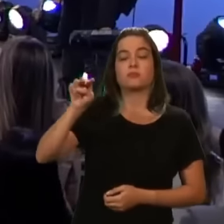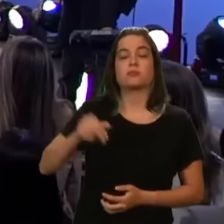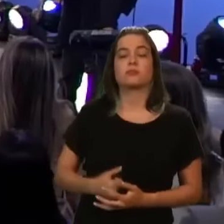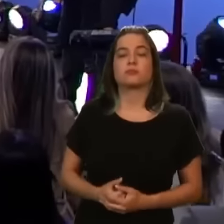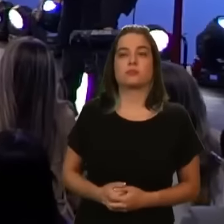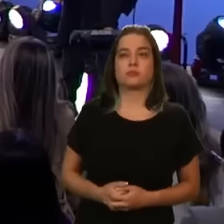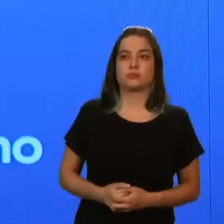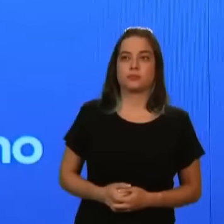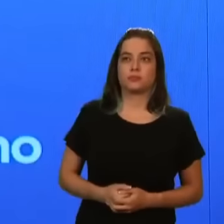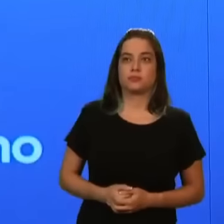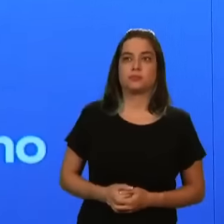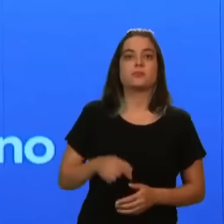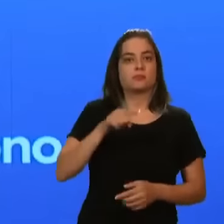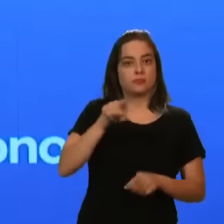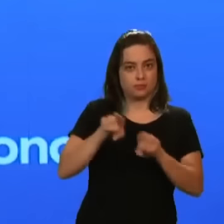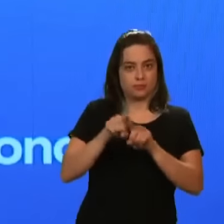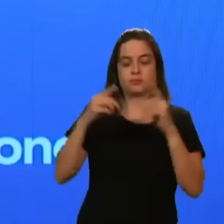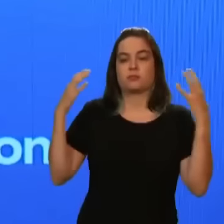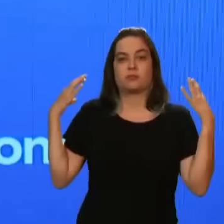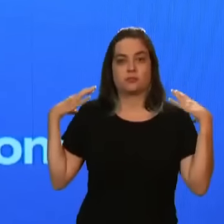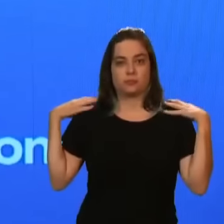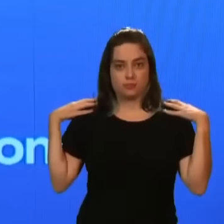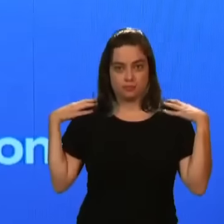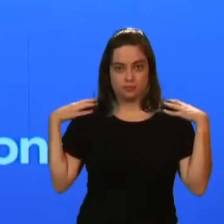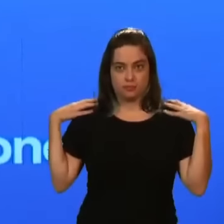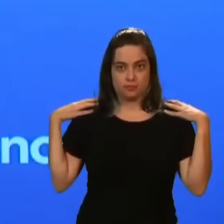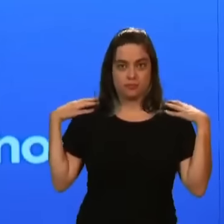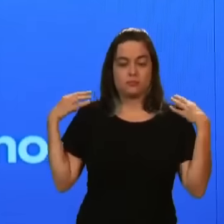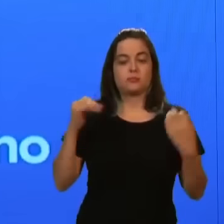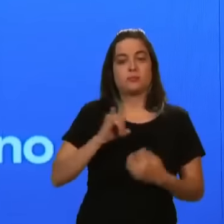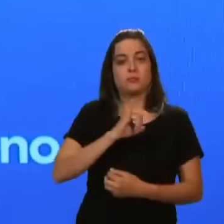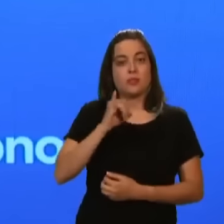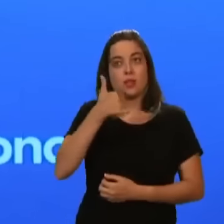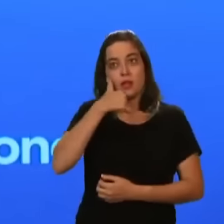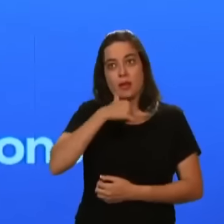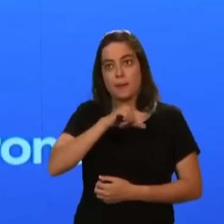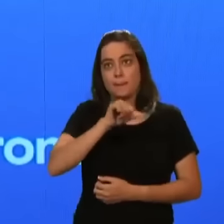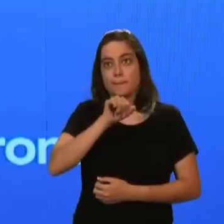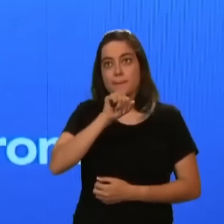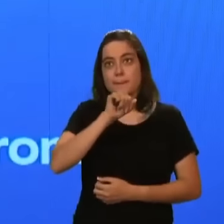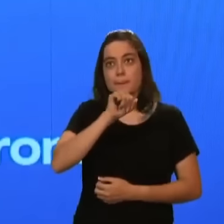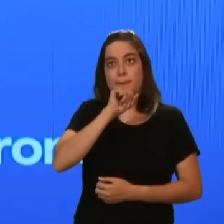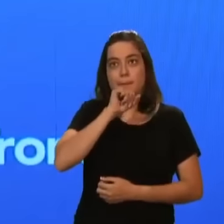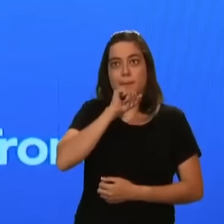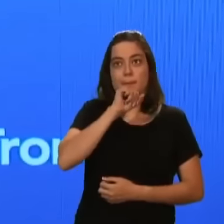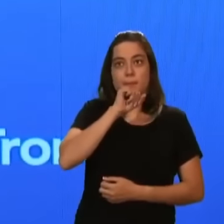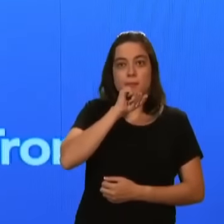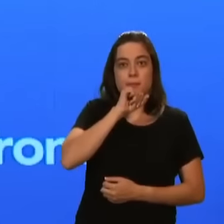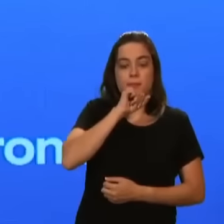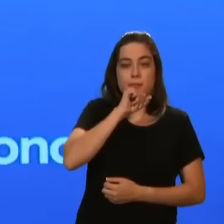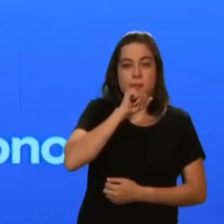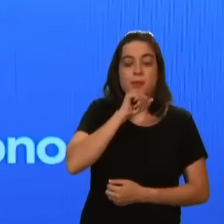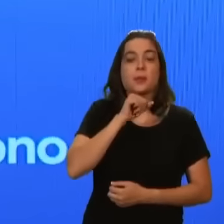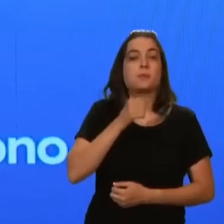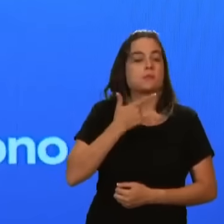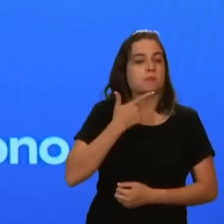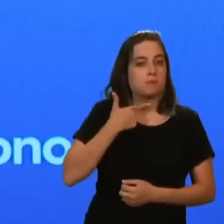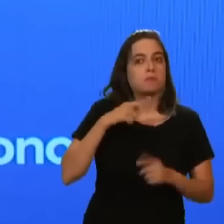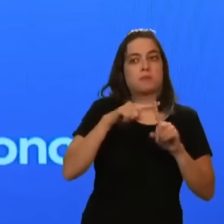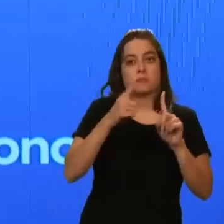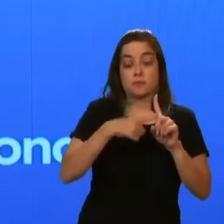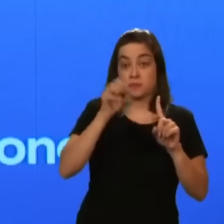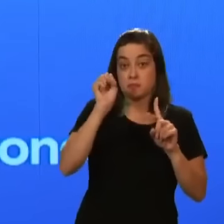Aleluias. Põe a mão no ombro da pessoa do seu lado, se a sua mãe te desejou, mas você convive com esses sentimentos